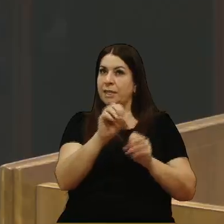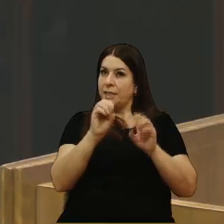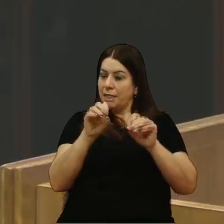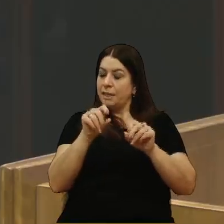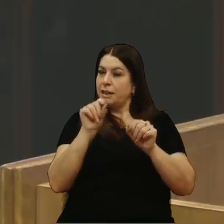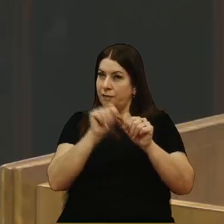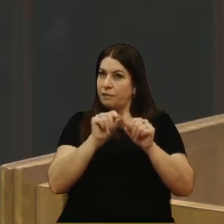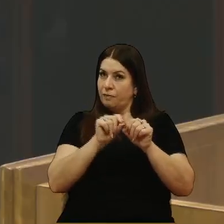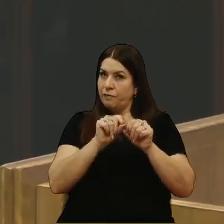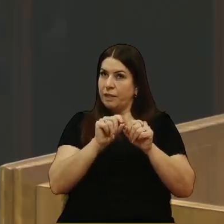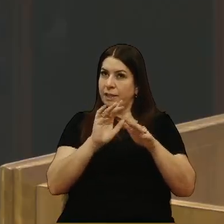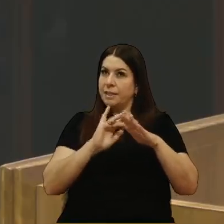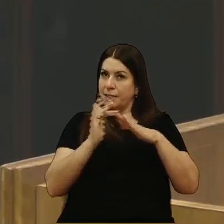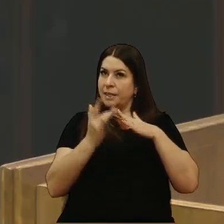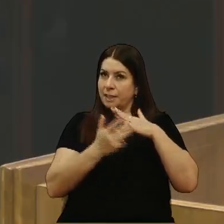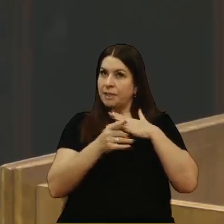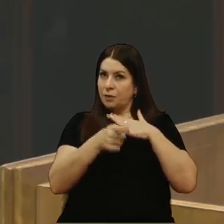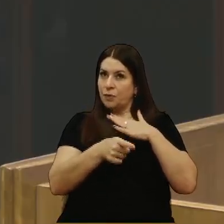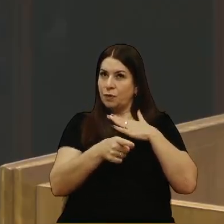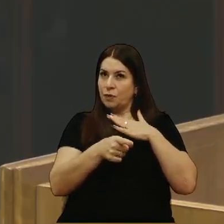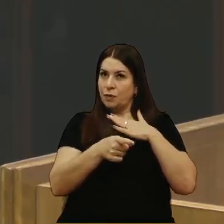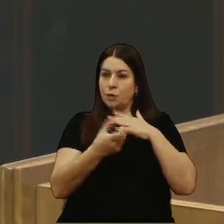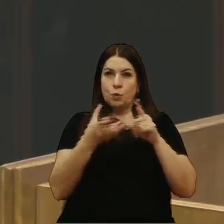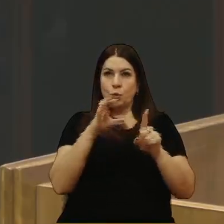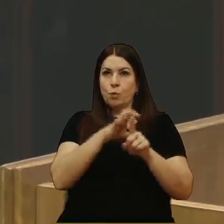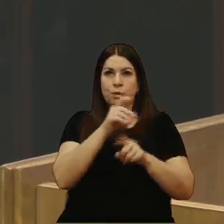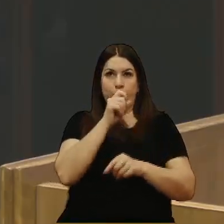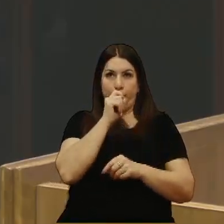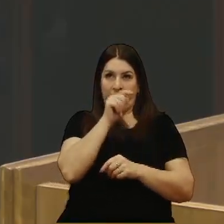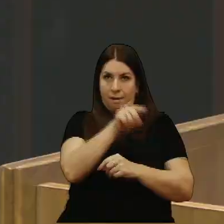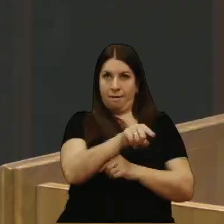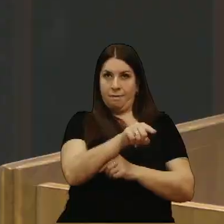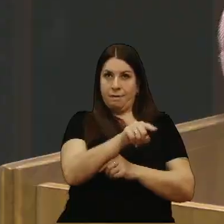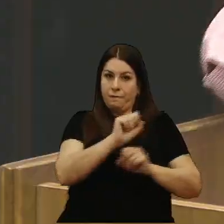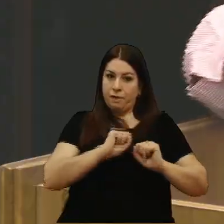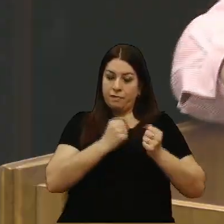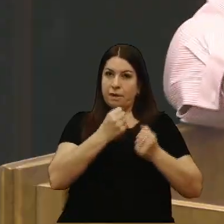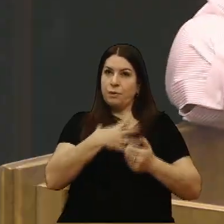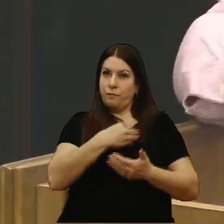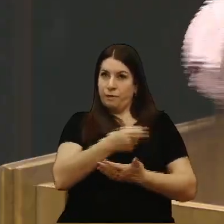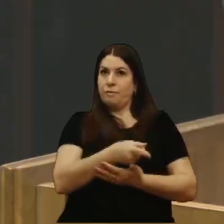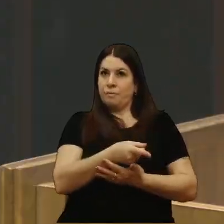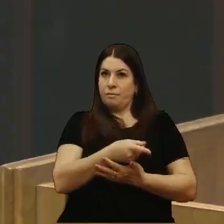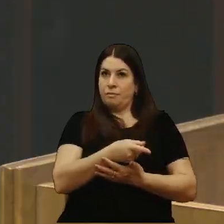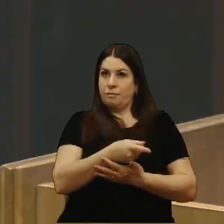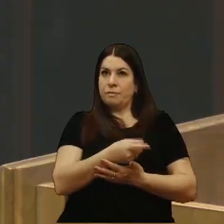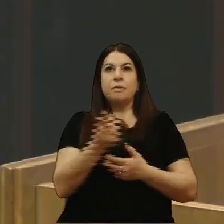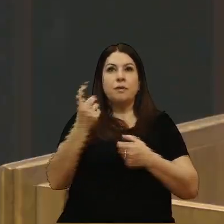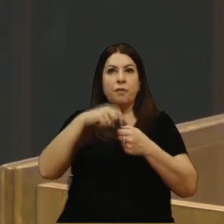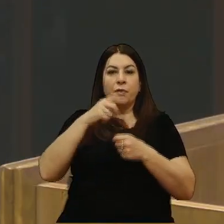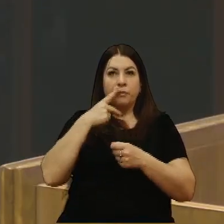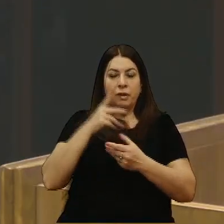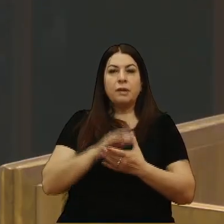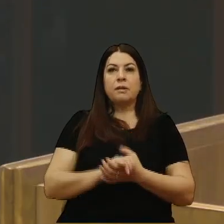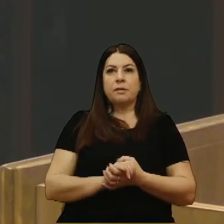uma postagem nas redes contra o pai que foi defender o seu filho. E eu volto a dizer,